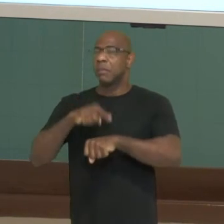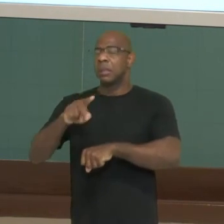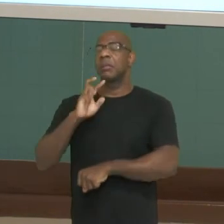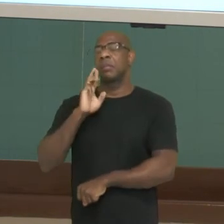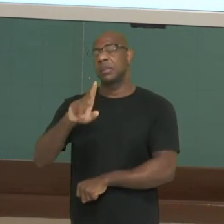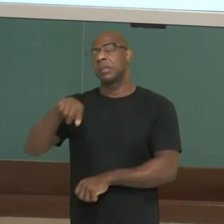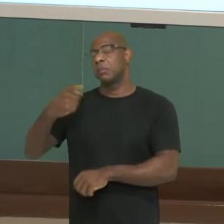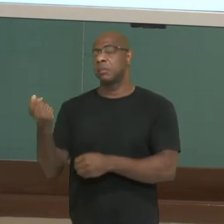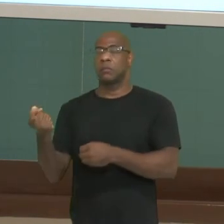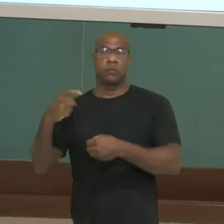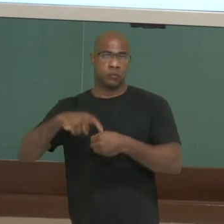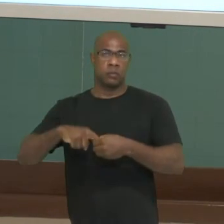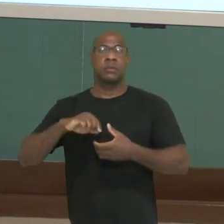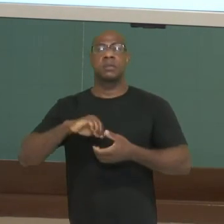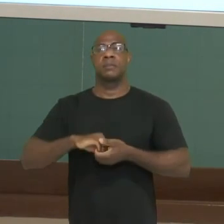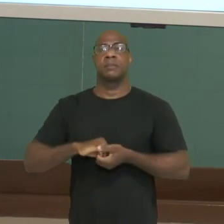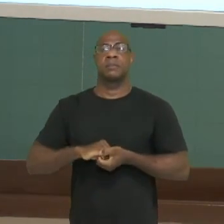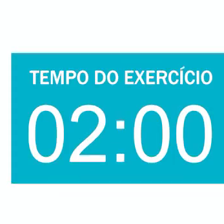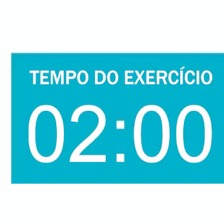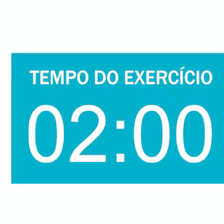vocês responderem.